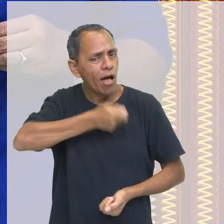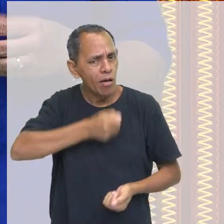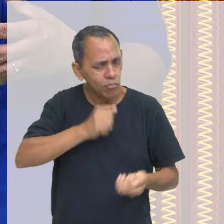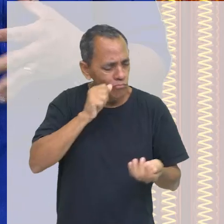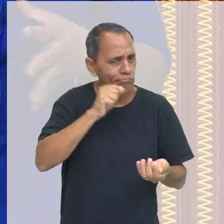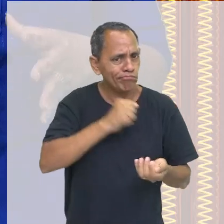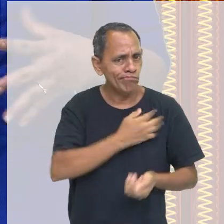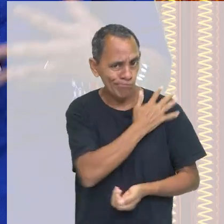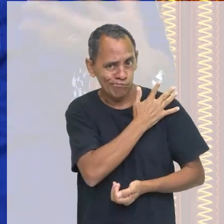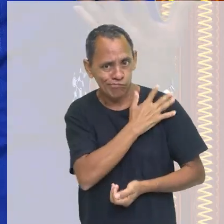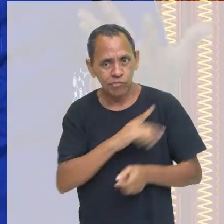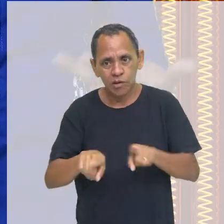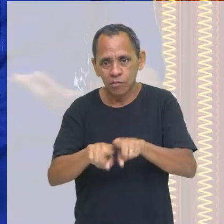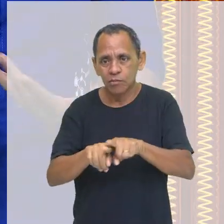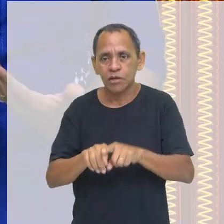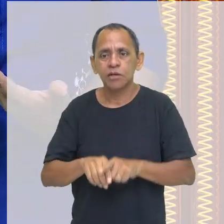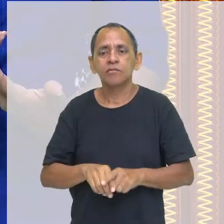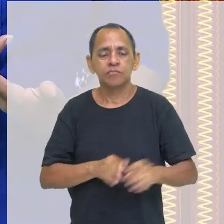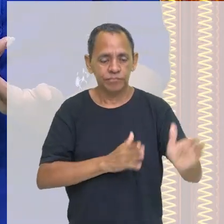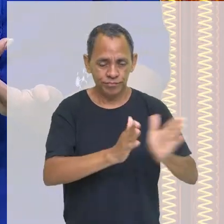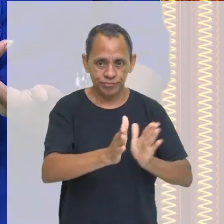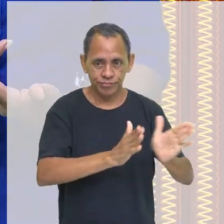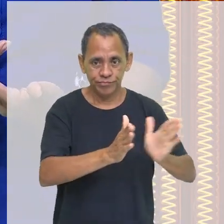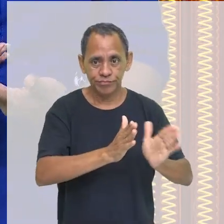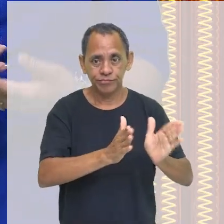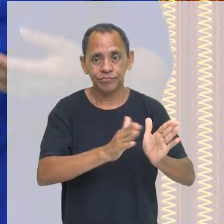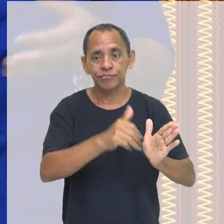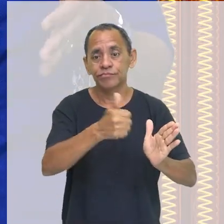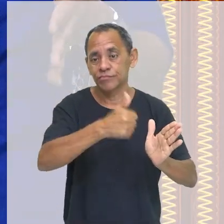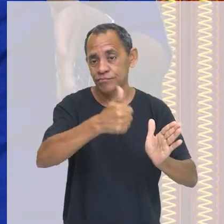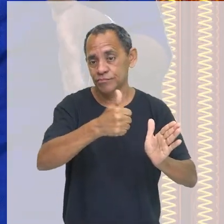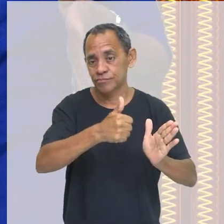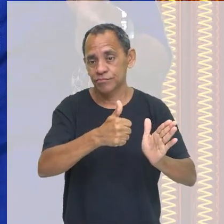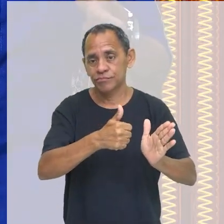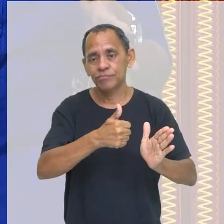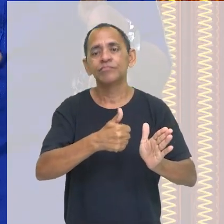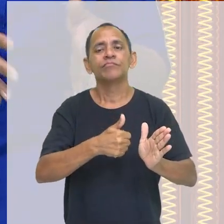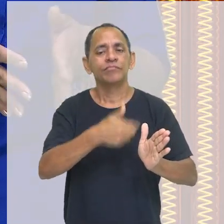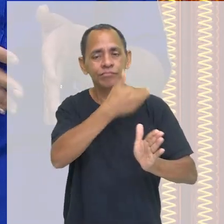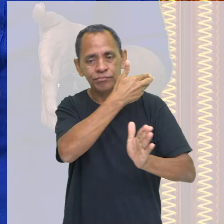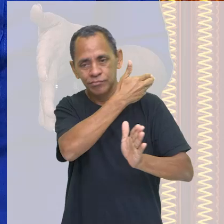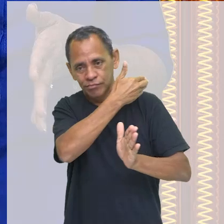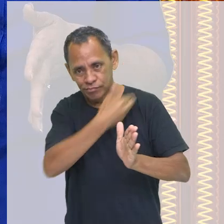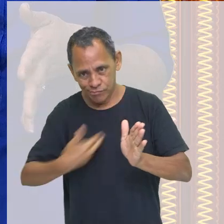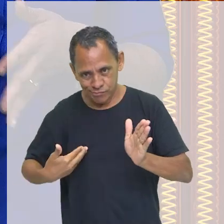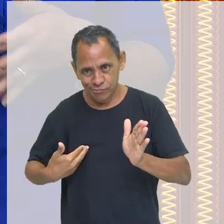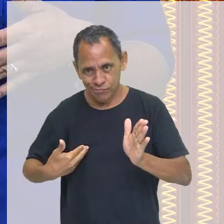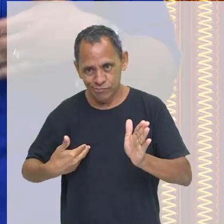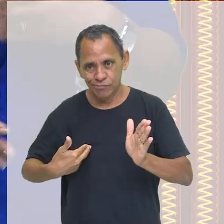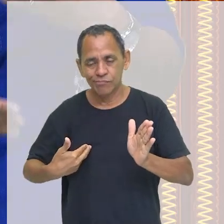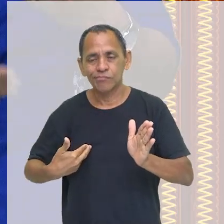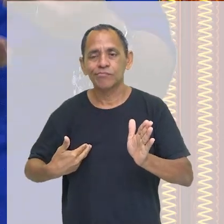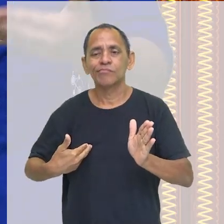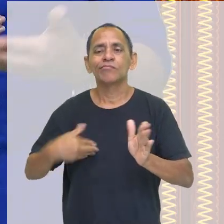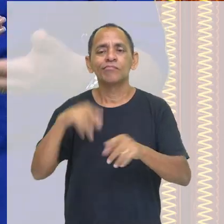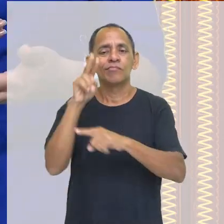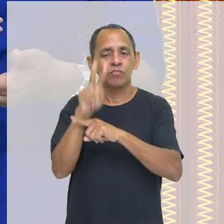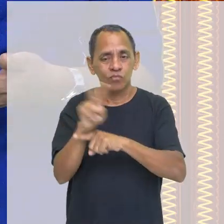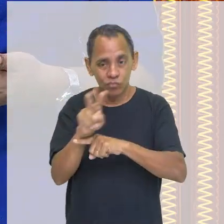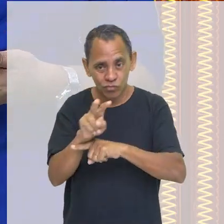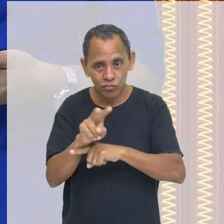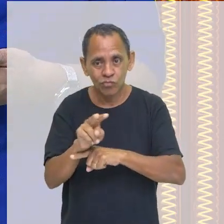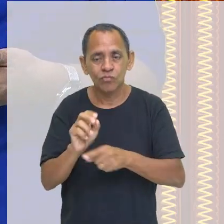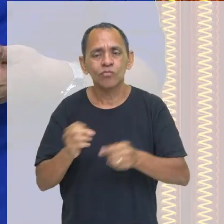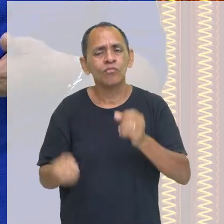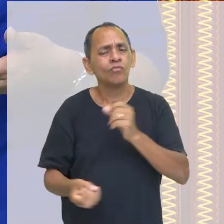Então, esse primeiro momento da República do Brasil, ele é chamado de governo provisório devido a ser uma